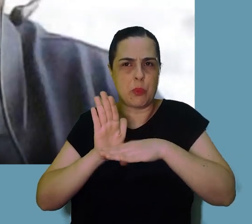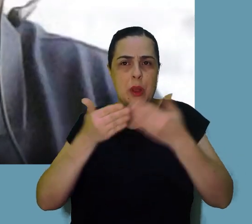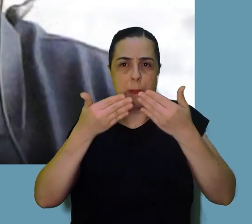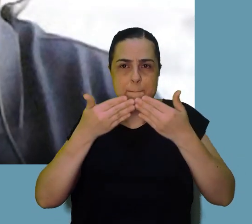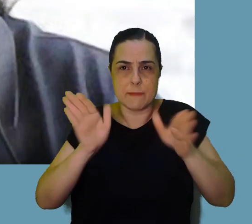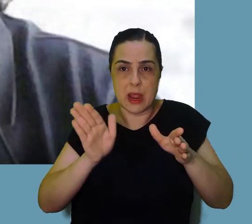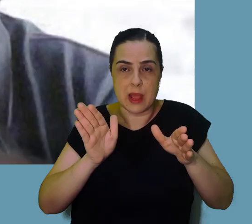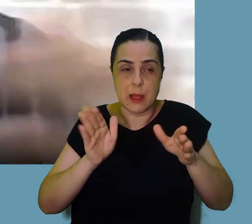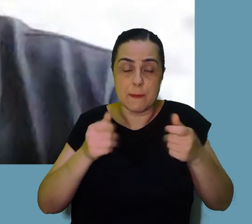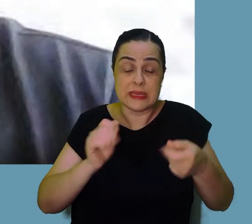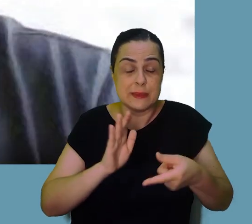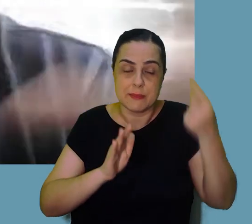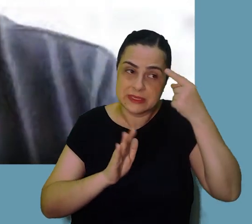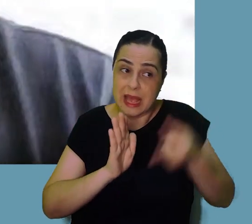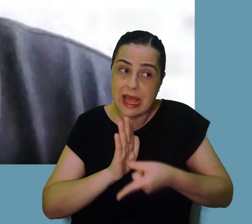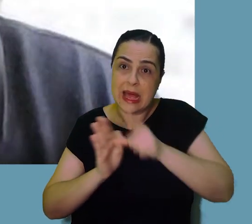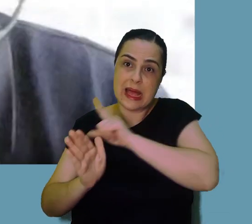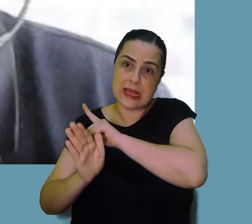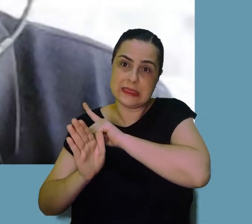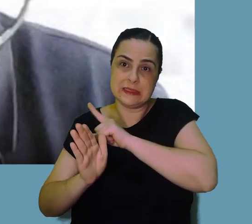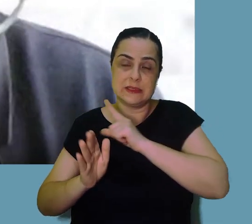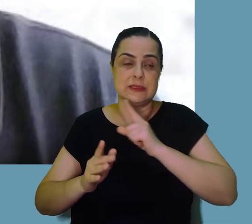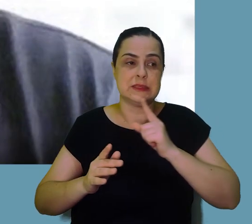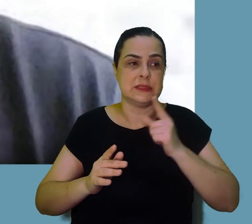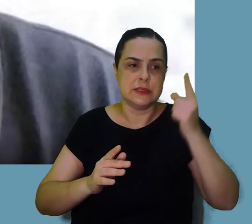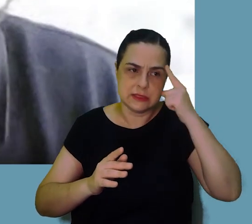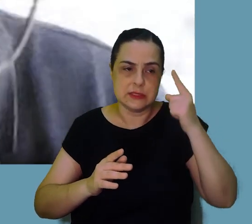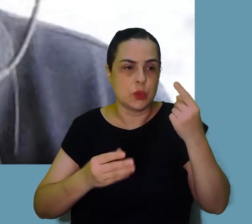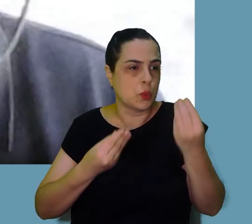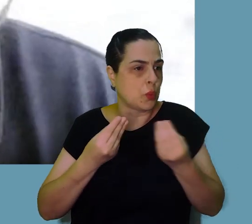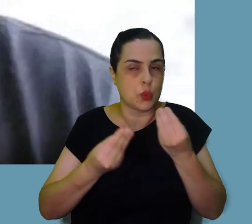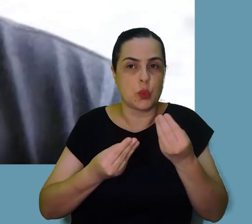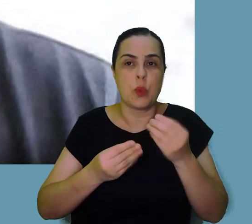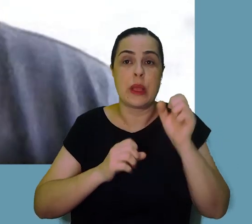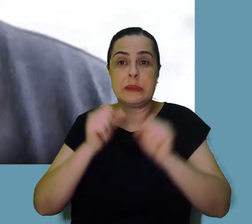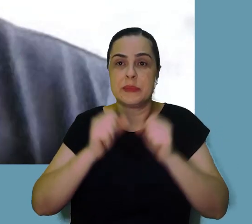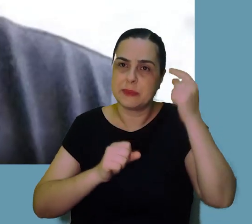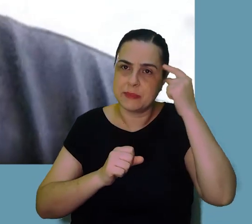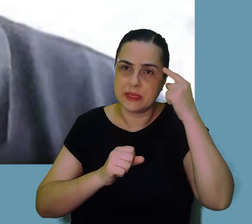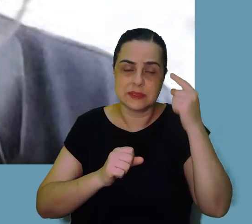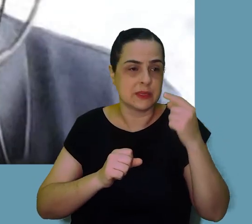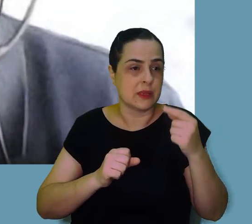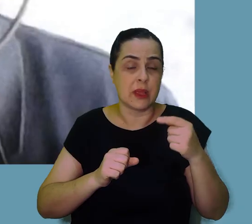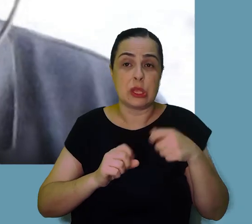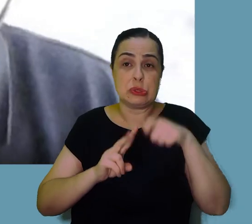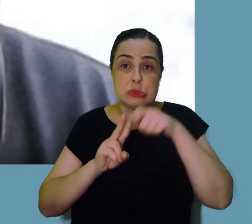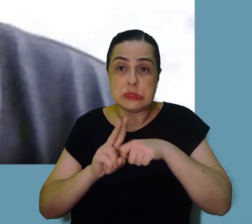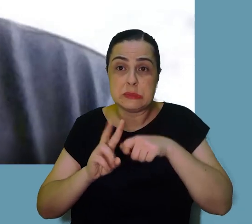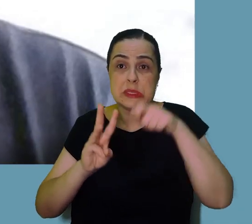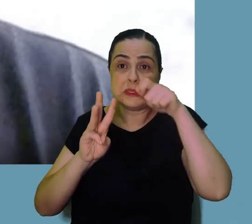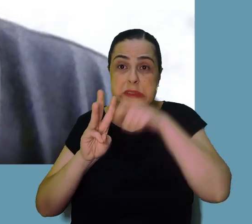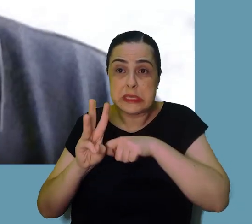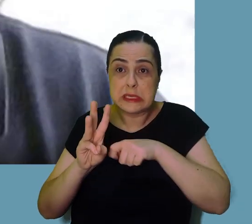empresa que só vai fazer isso quando está olhando ali a janela de encerramento. Falta 2 meses, falta 3 meses, corre para ver o que